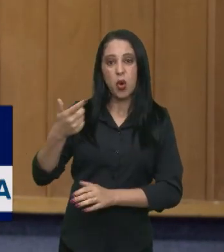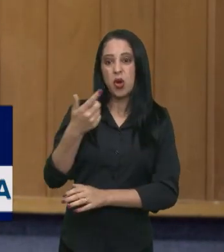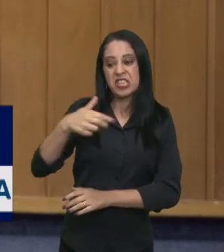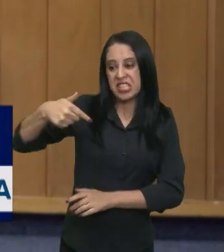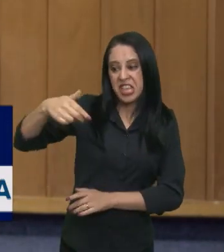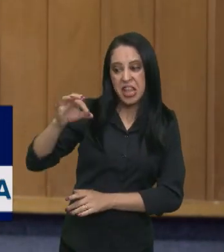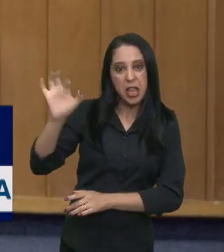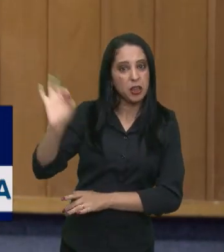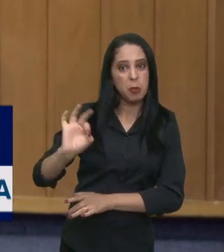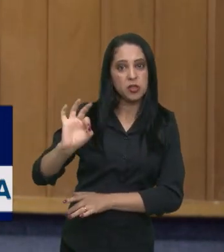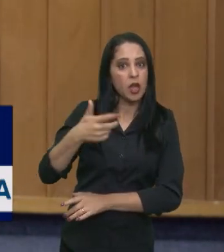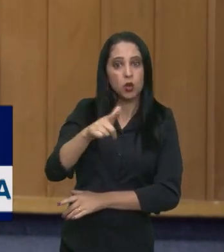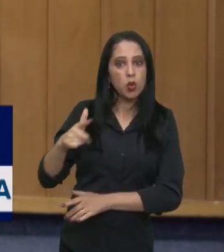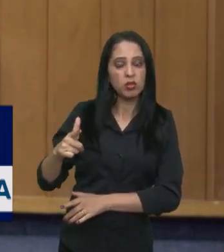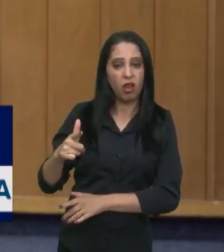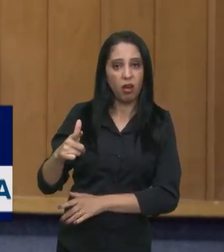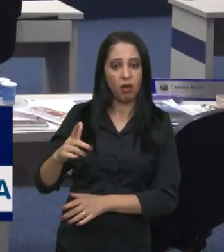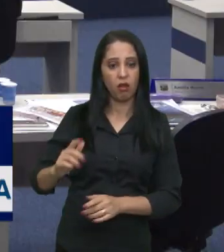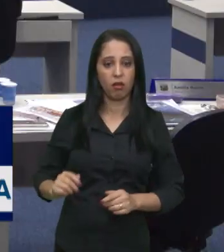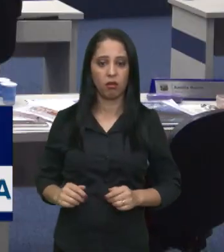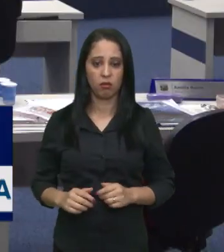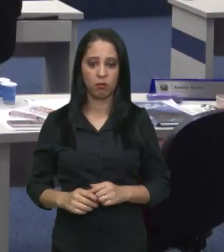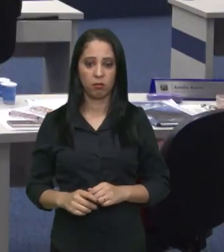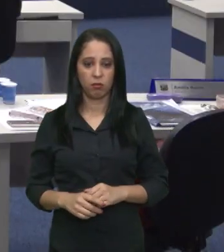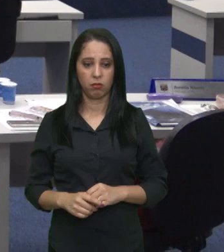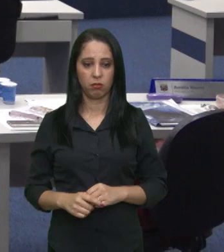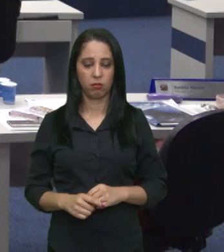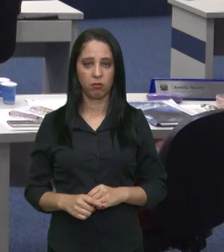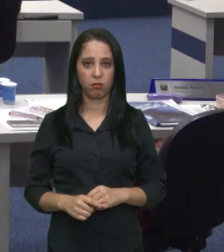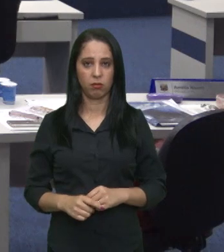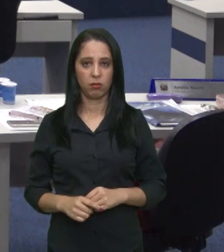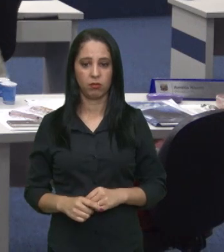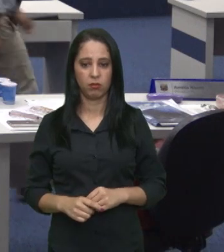sim 60%. Ok, vereador.